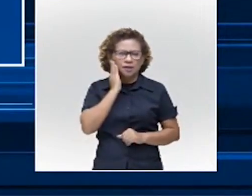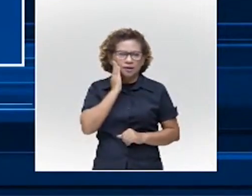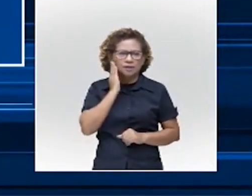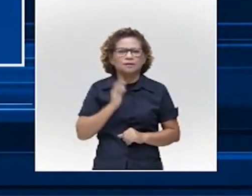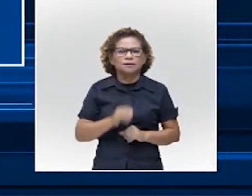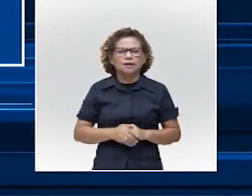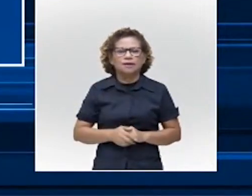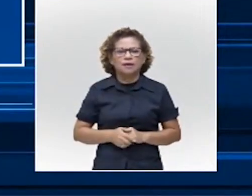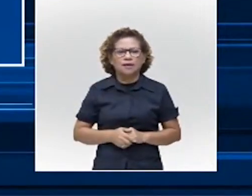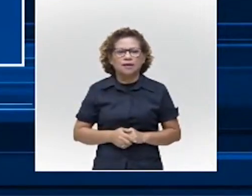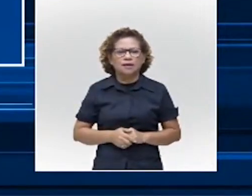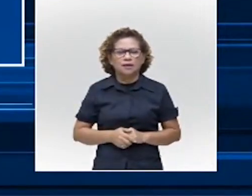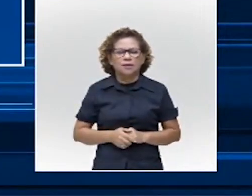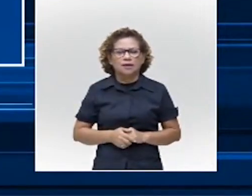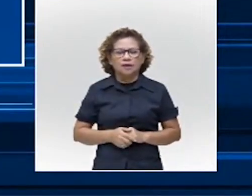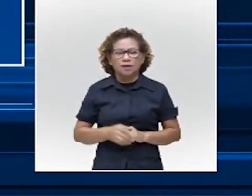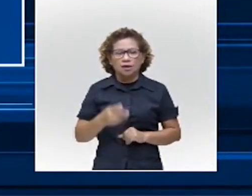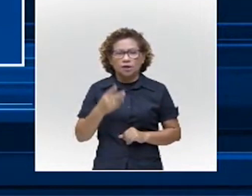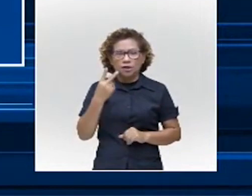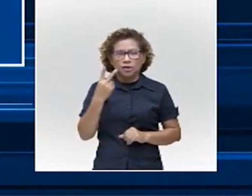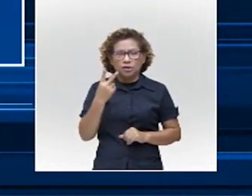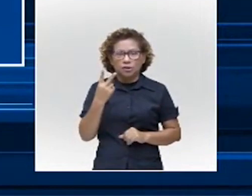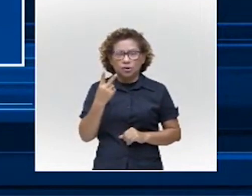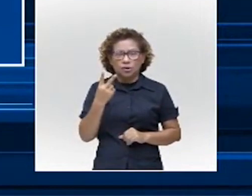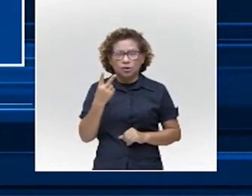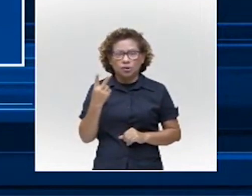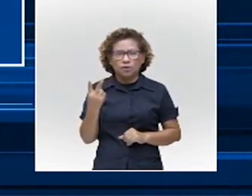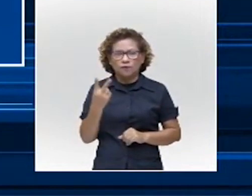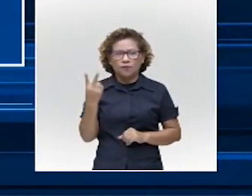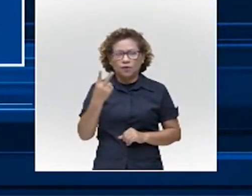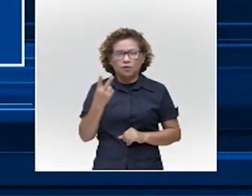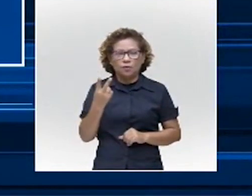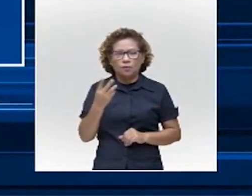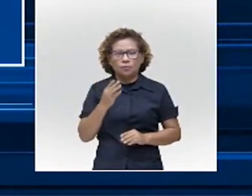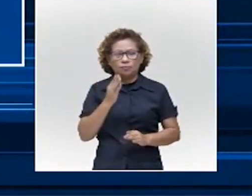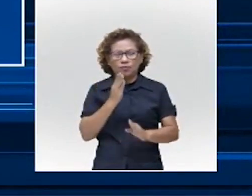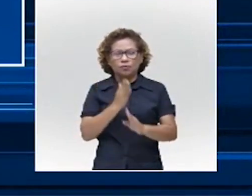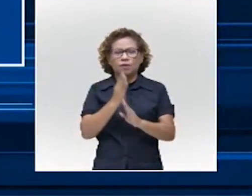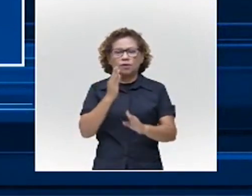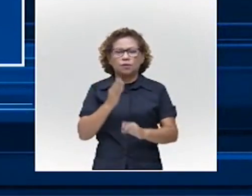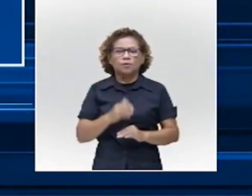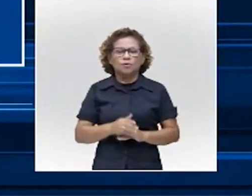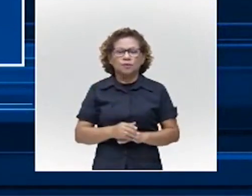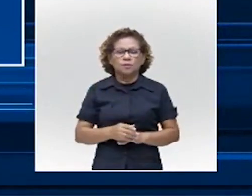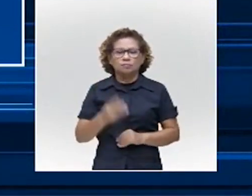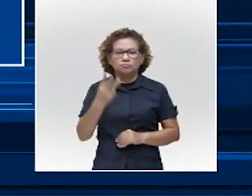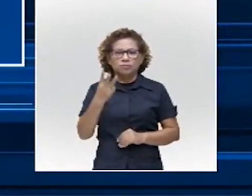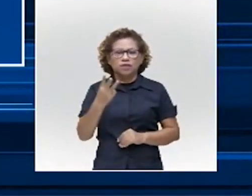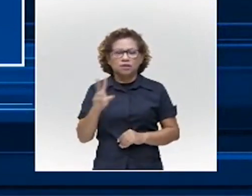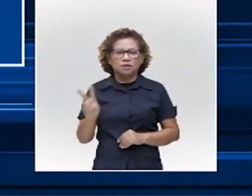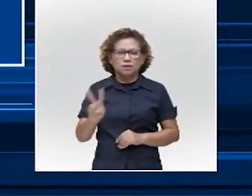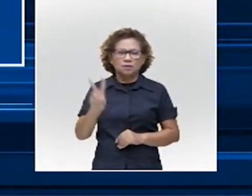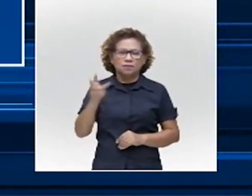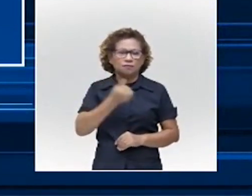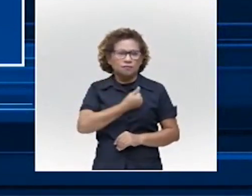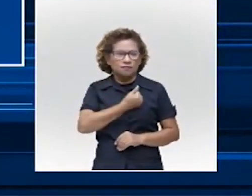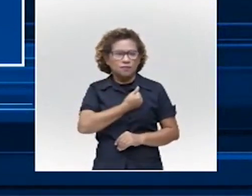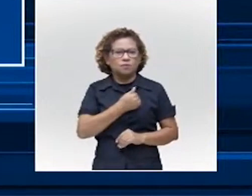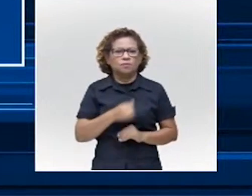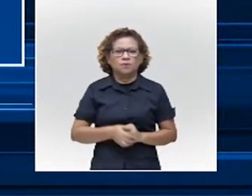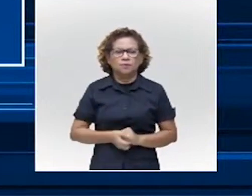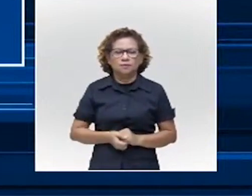vale dois valores e quero achar o terceiro valor. E é justamente a aplicação do Teorema